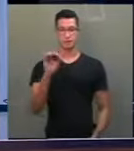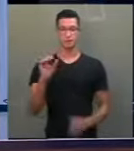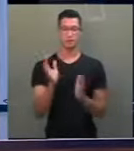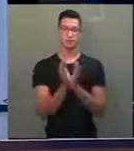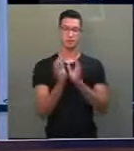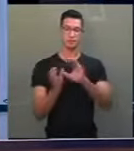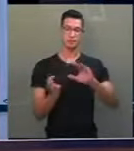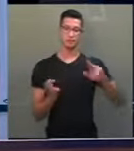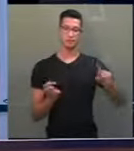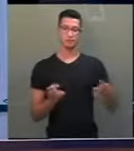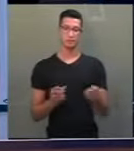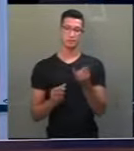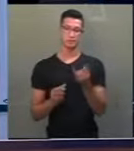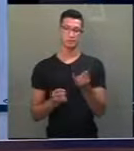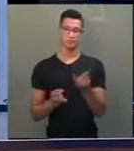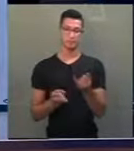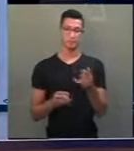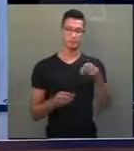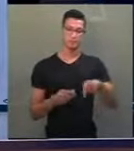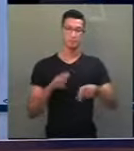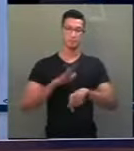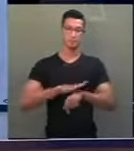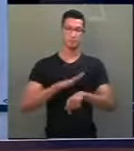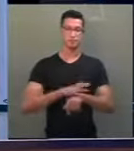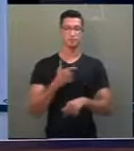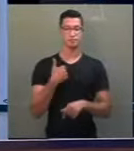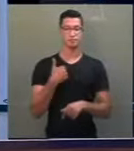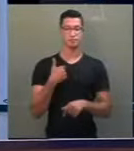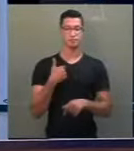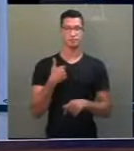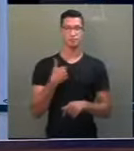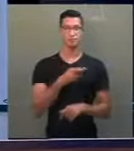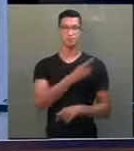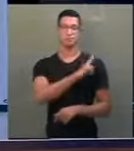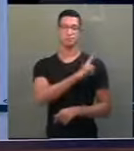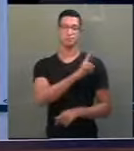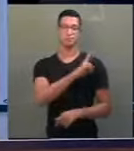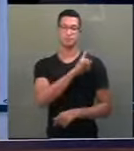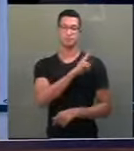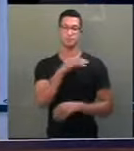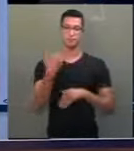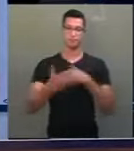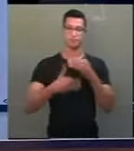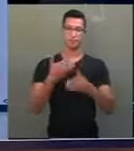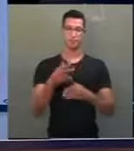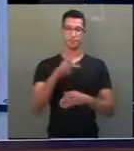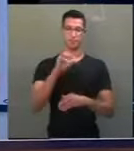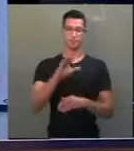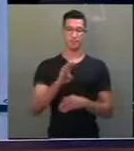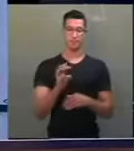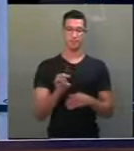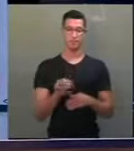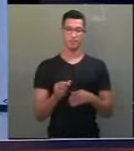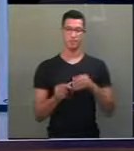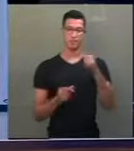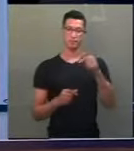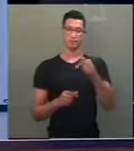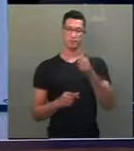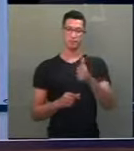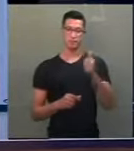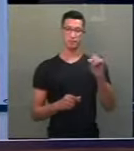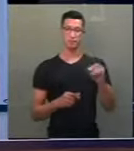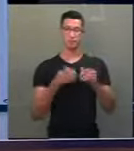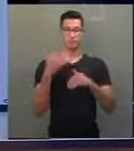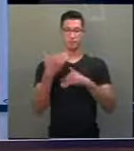de Constituição e Justiça, a quem nesse momento incumbe o dever do processamento da PEC 110 na forma